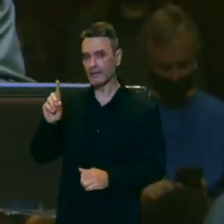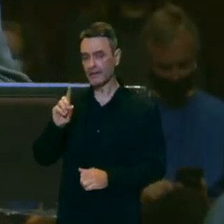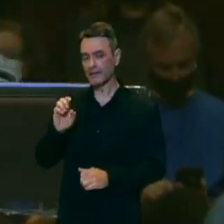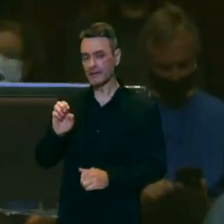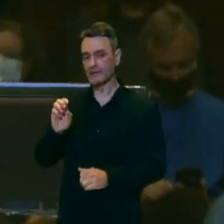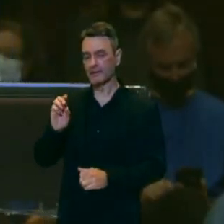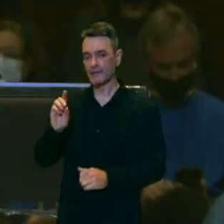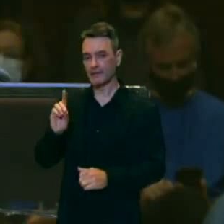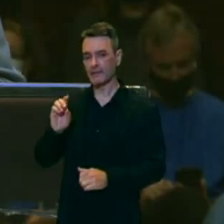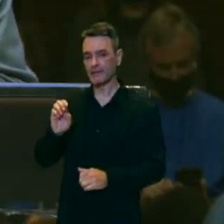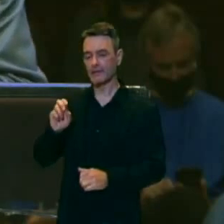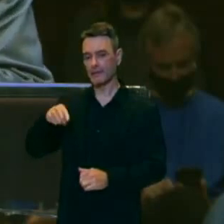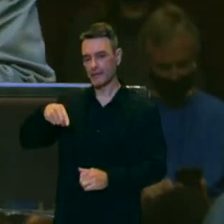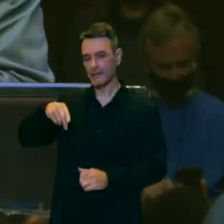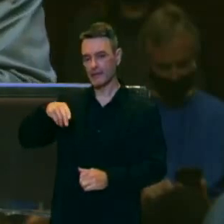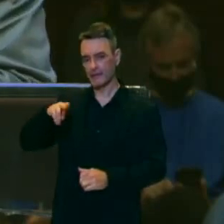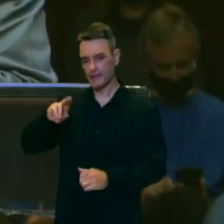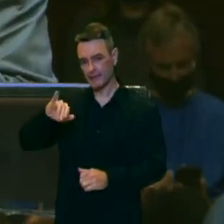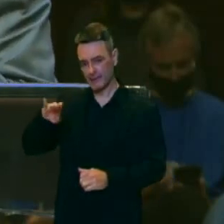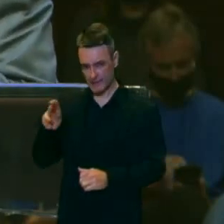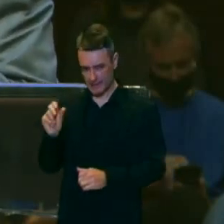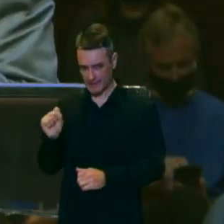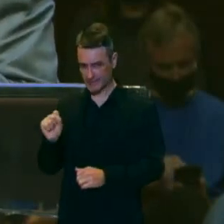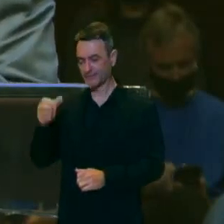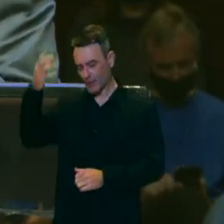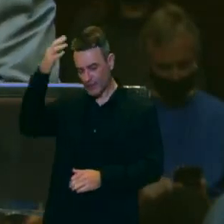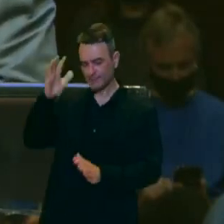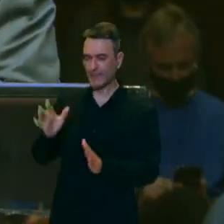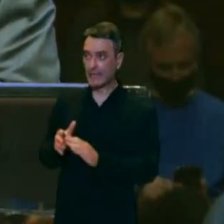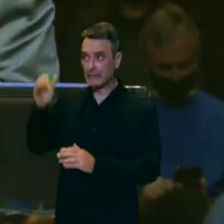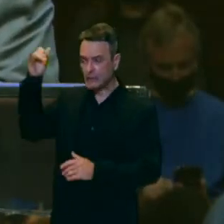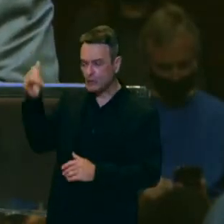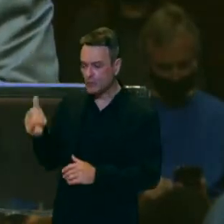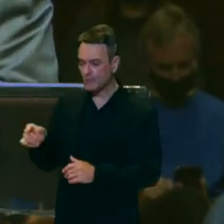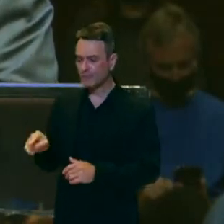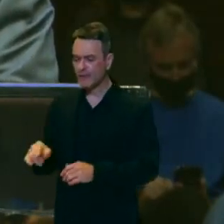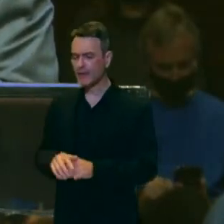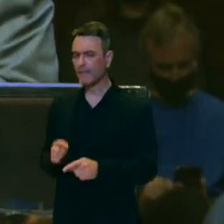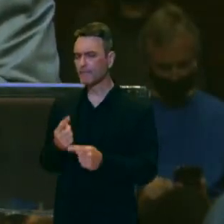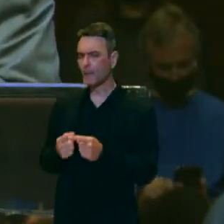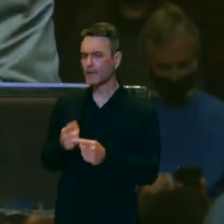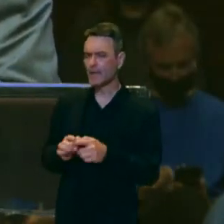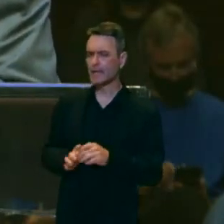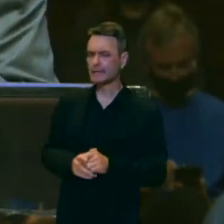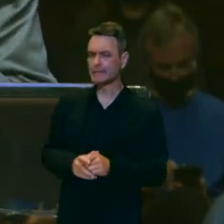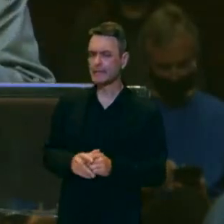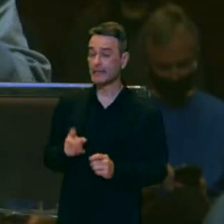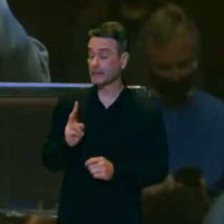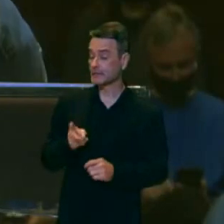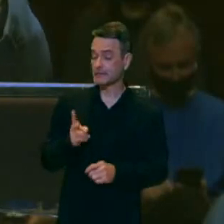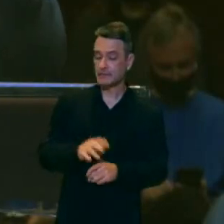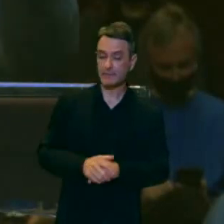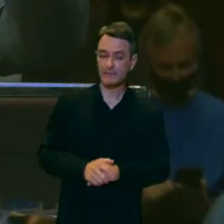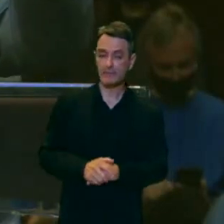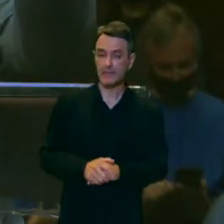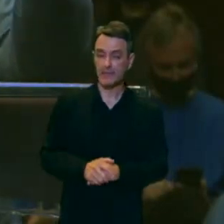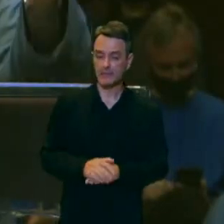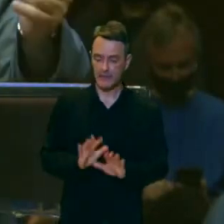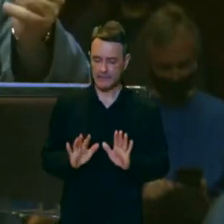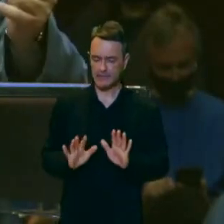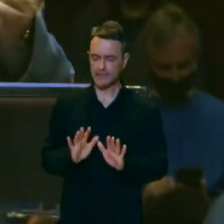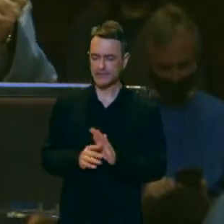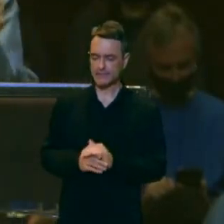de Deus é porque ele sempre estava dando mais valor às